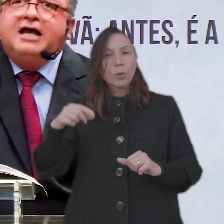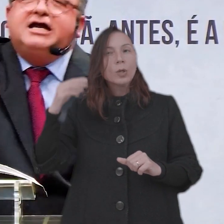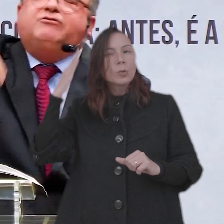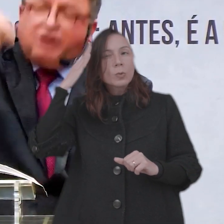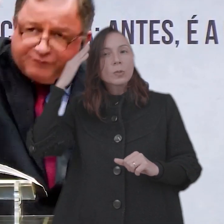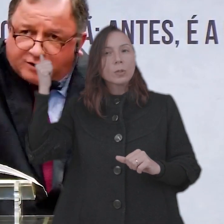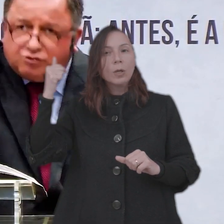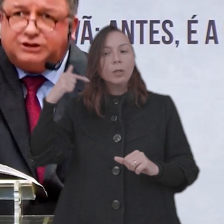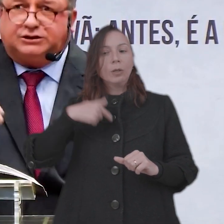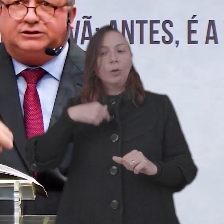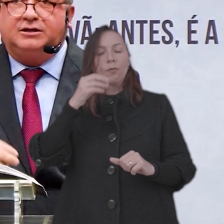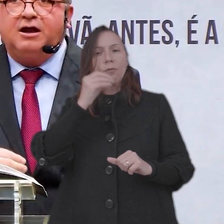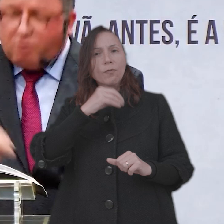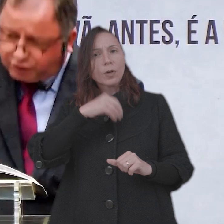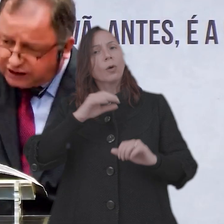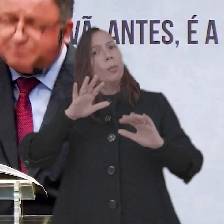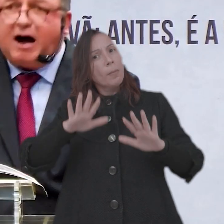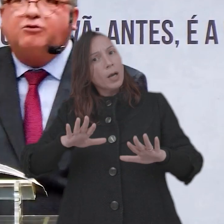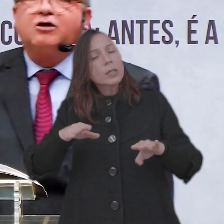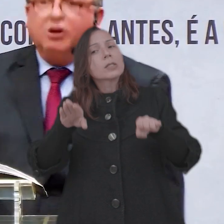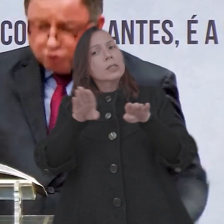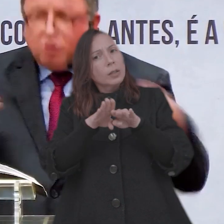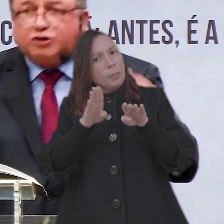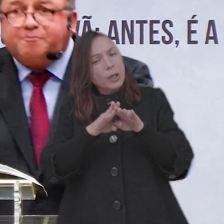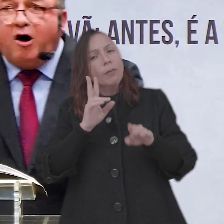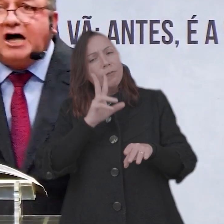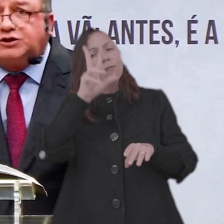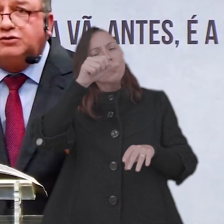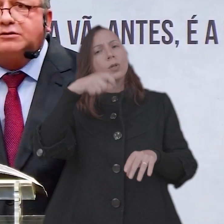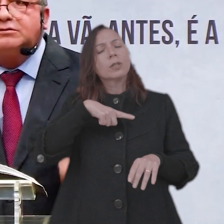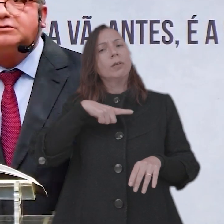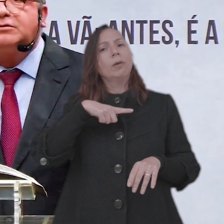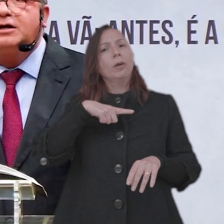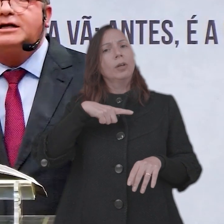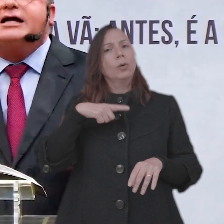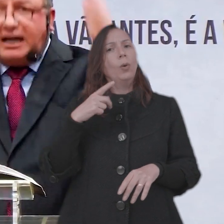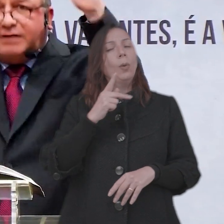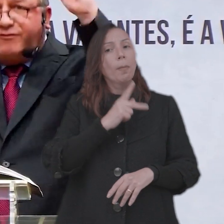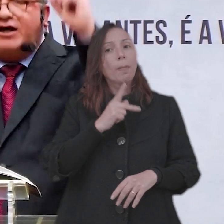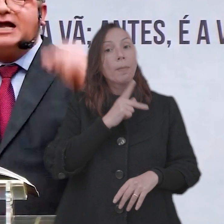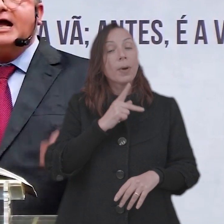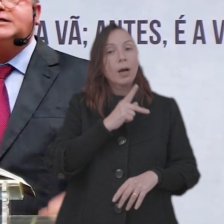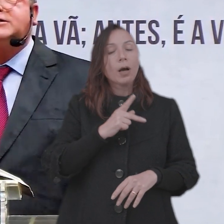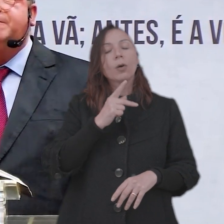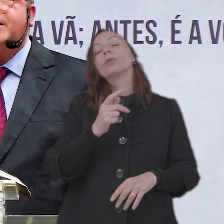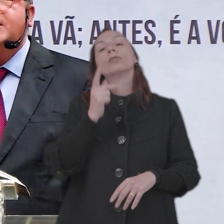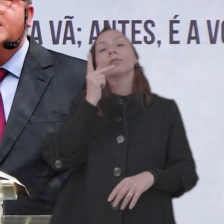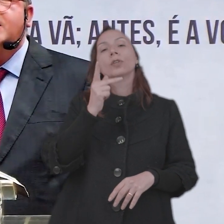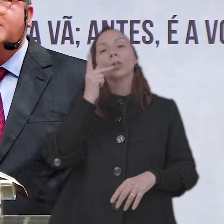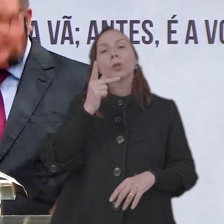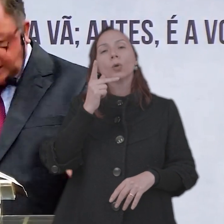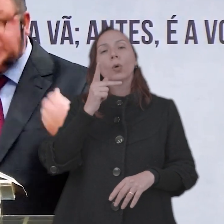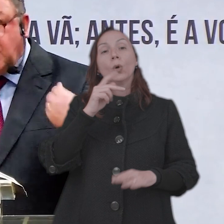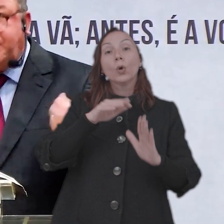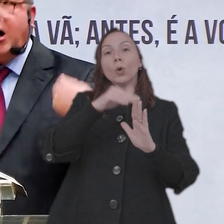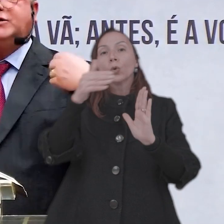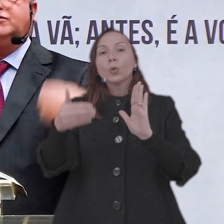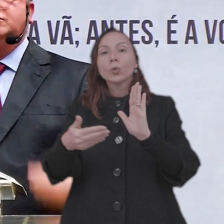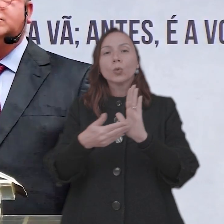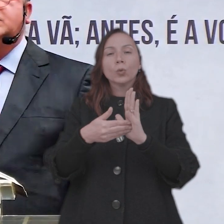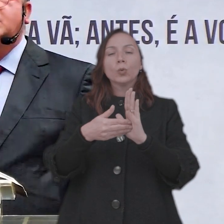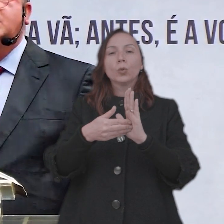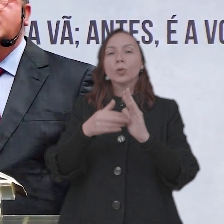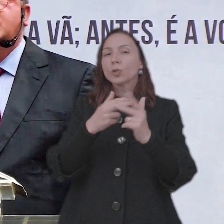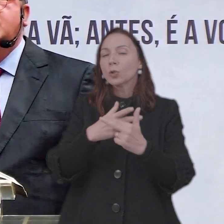também que eu tenho virtudes. Como diz Paulo, tudo posso naquele que me fortalece. Mas ele diz, eu